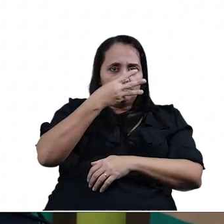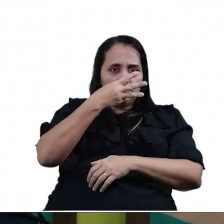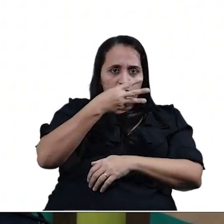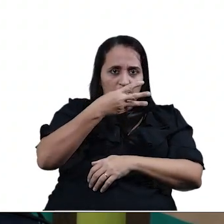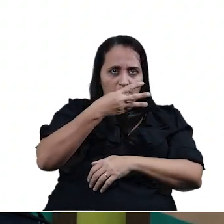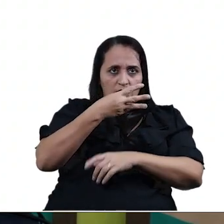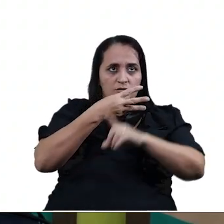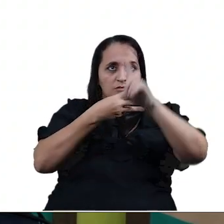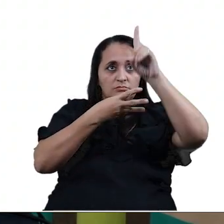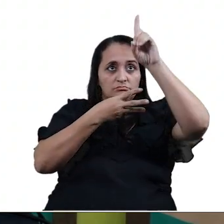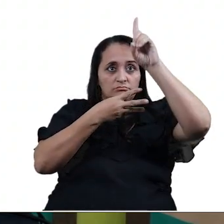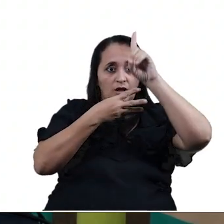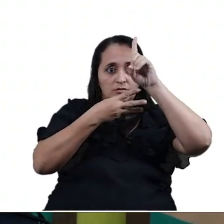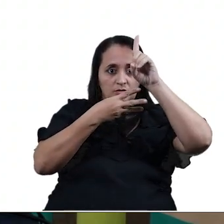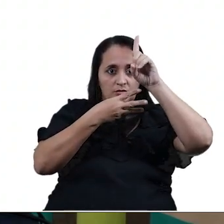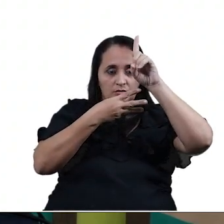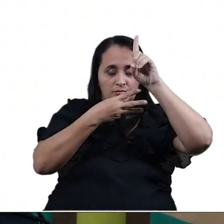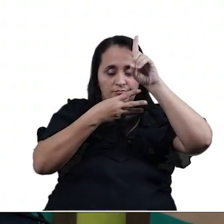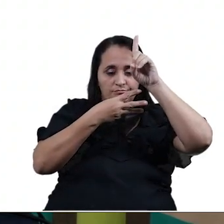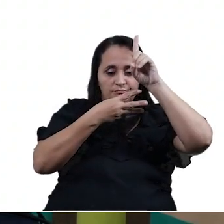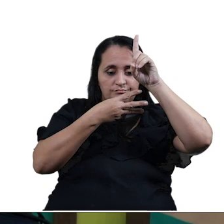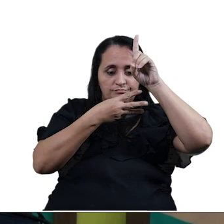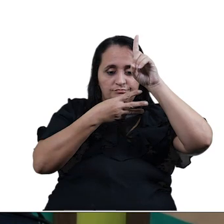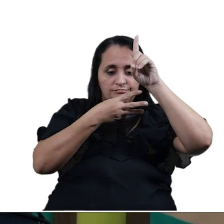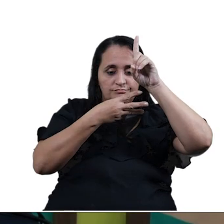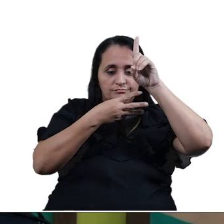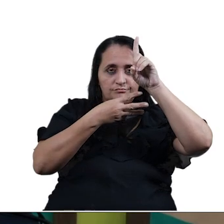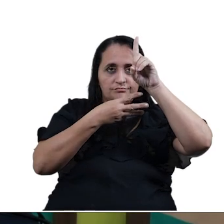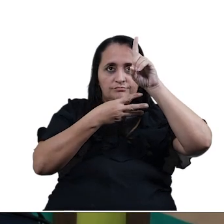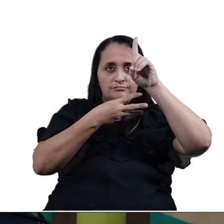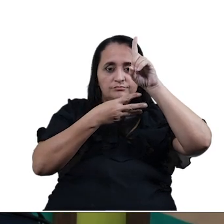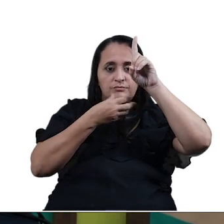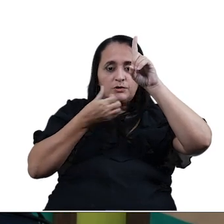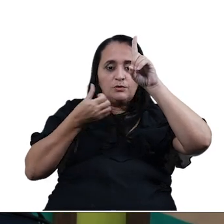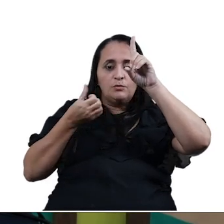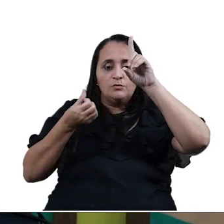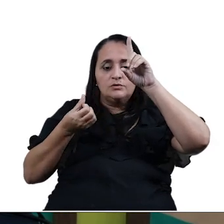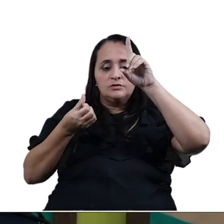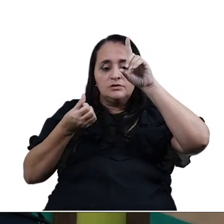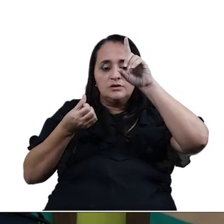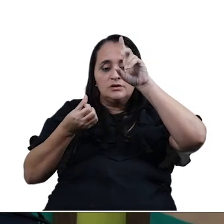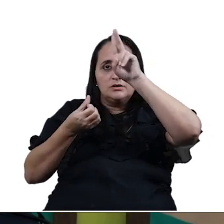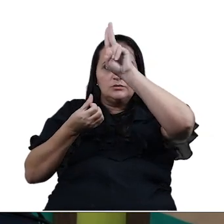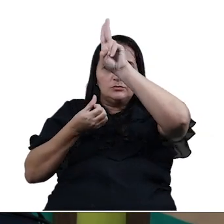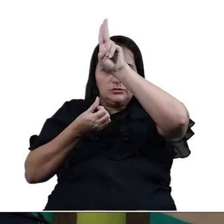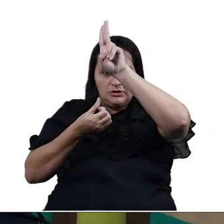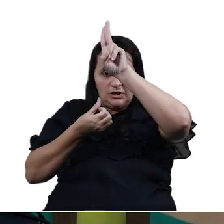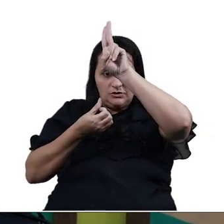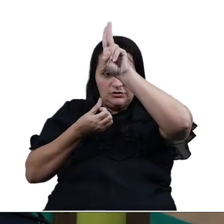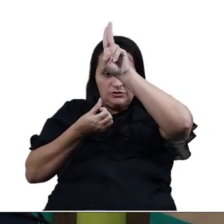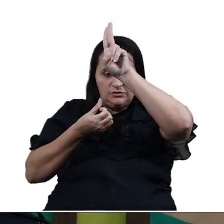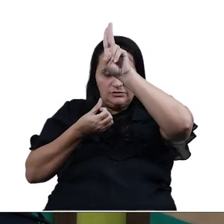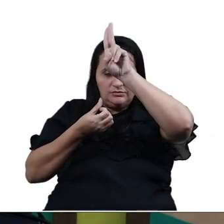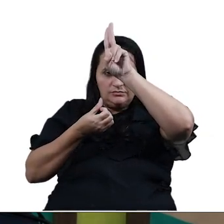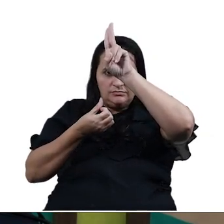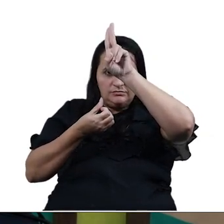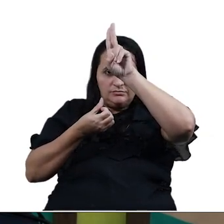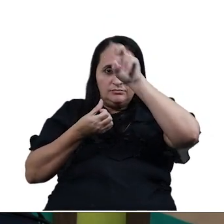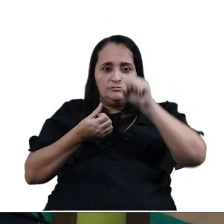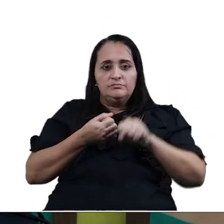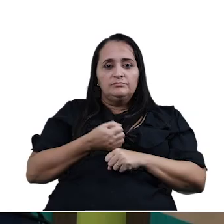o 3 está representando a dezena. O 6 está representando a unidade.